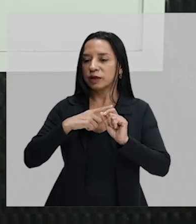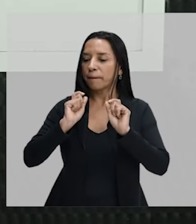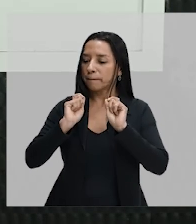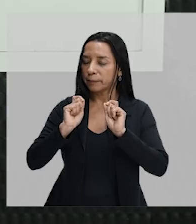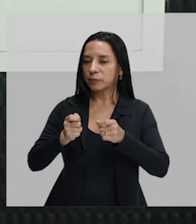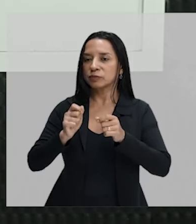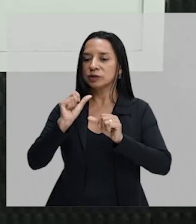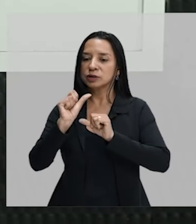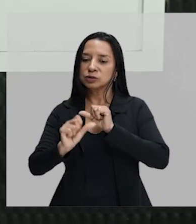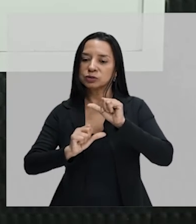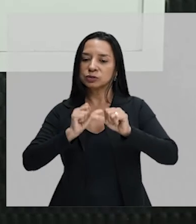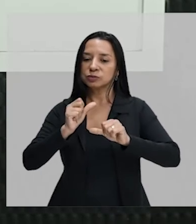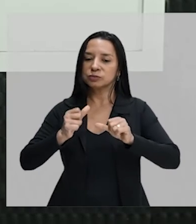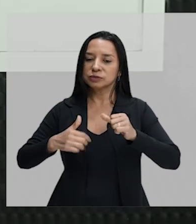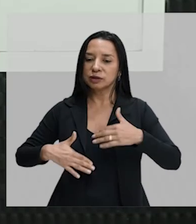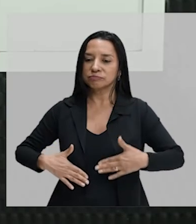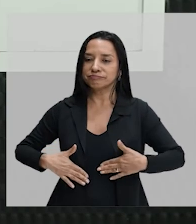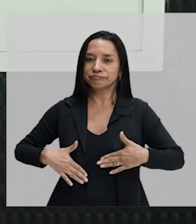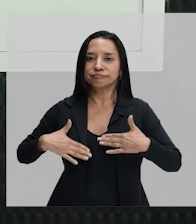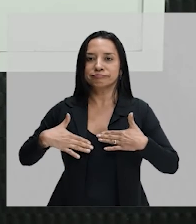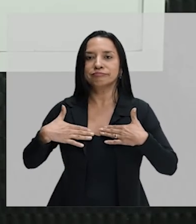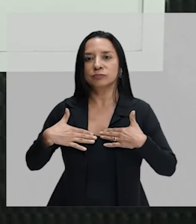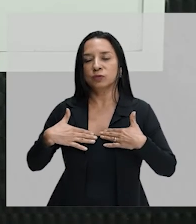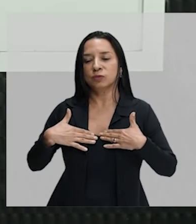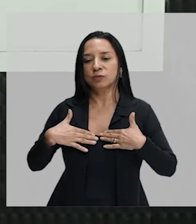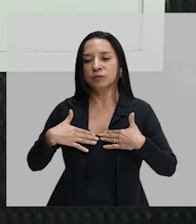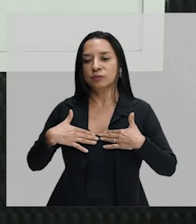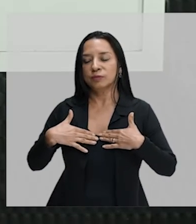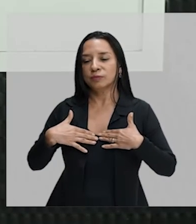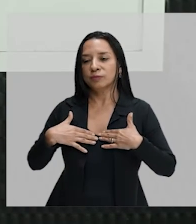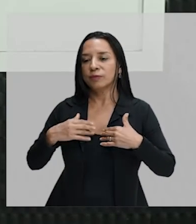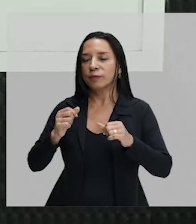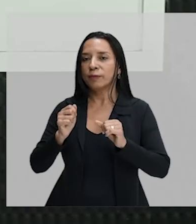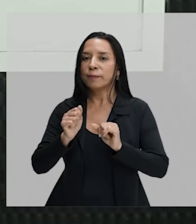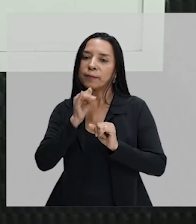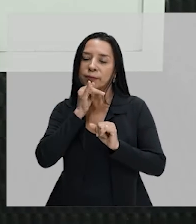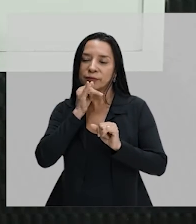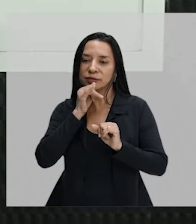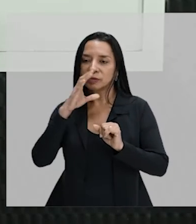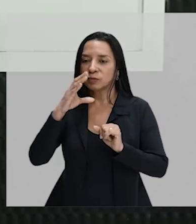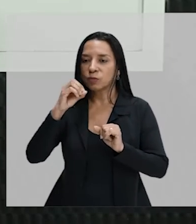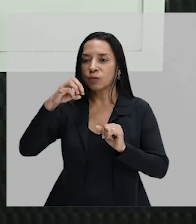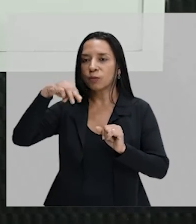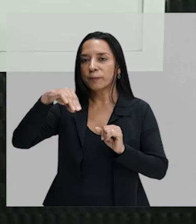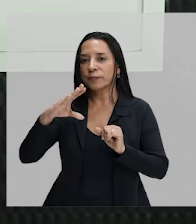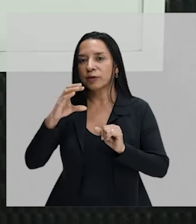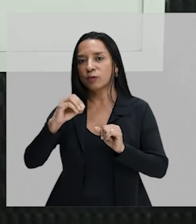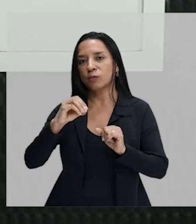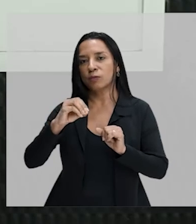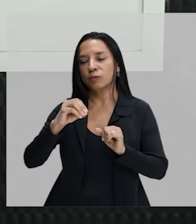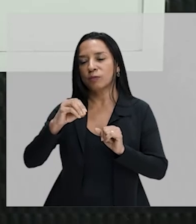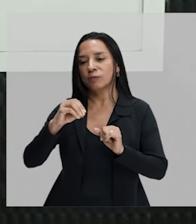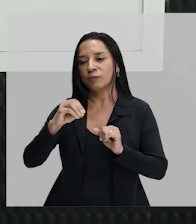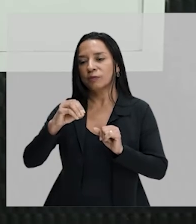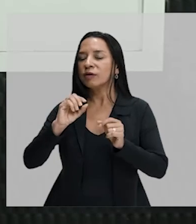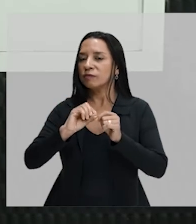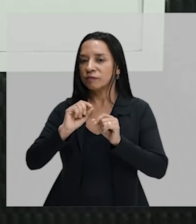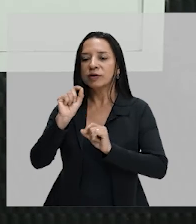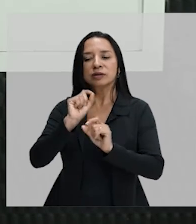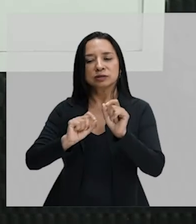você tem, o humor que você está na hora. Tá? O cômico faz muito isso, por exemplo. Tá? Mas o trágico também